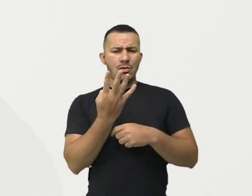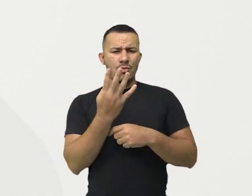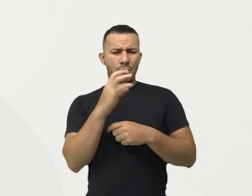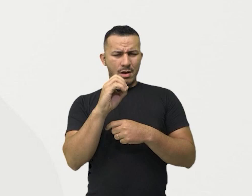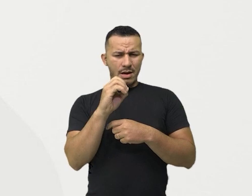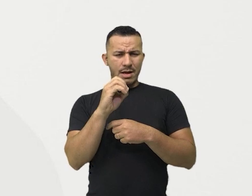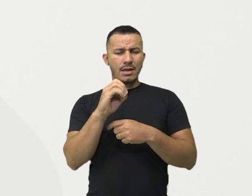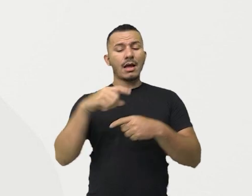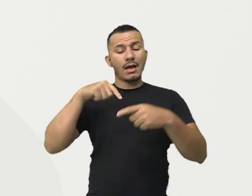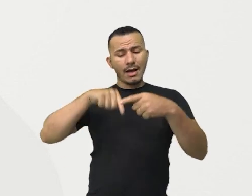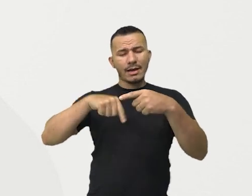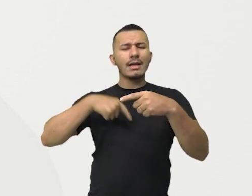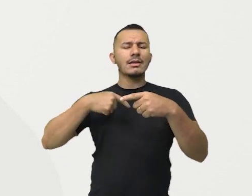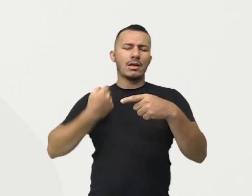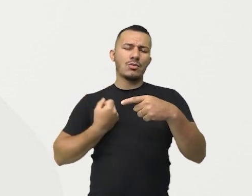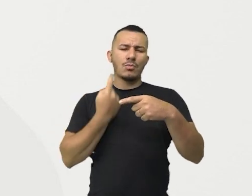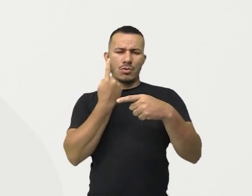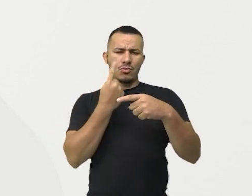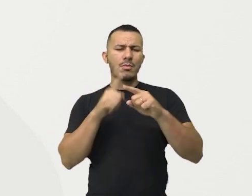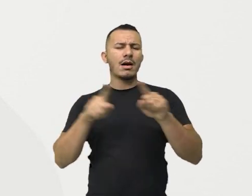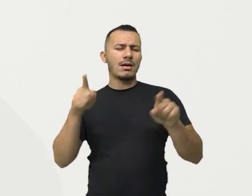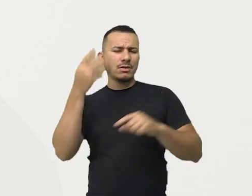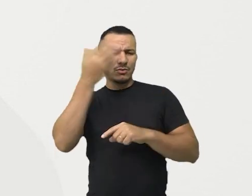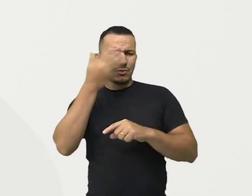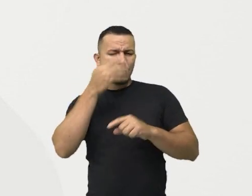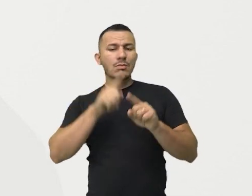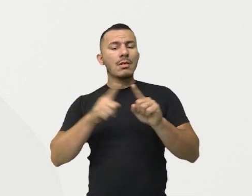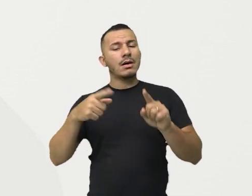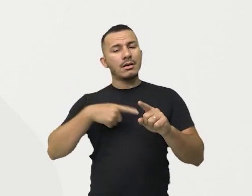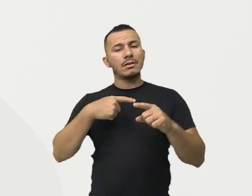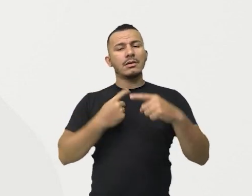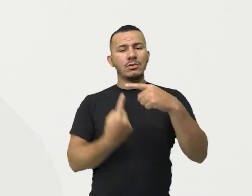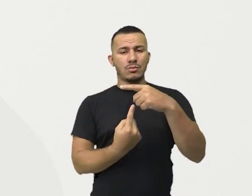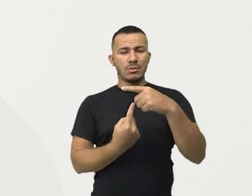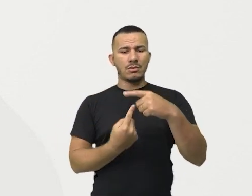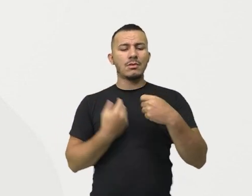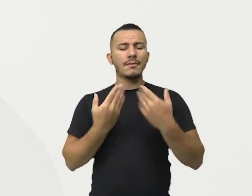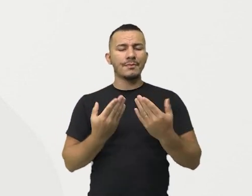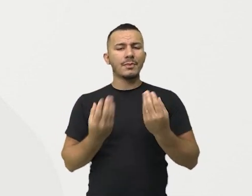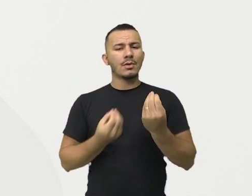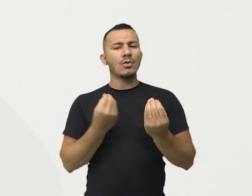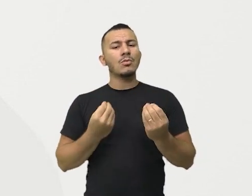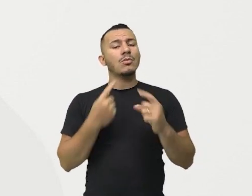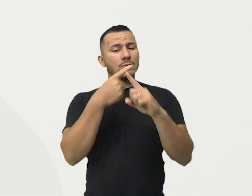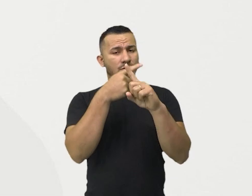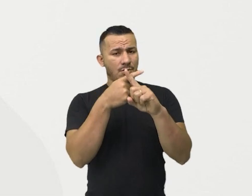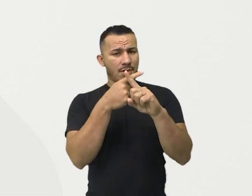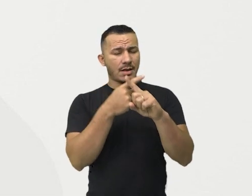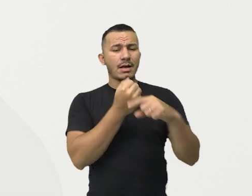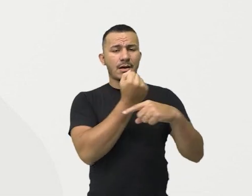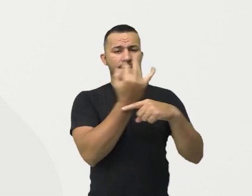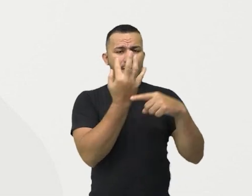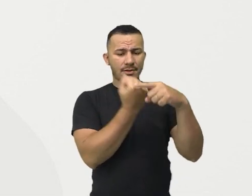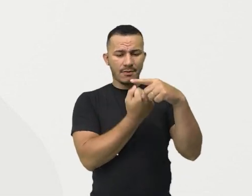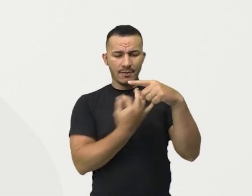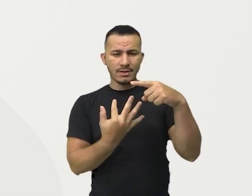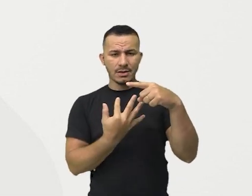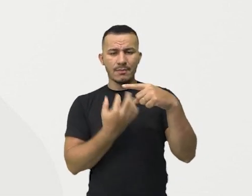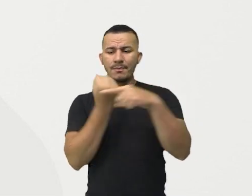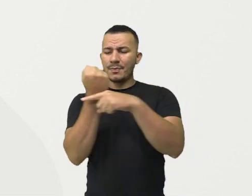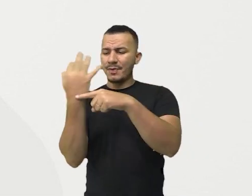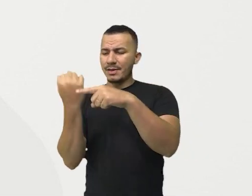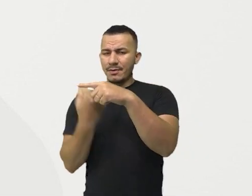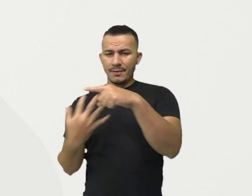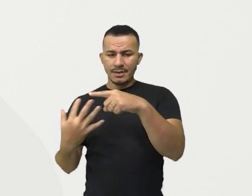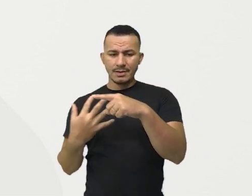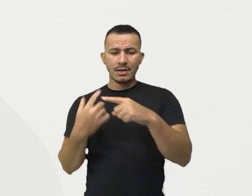existe o número 1, tá, pessoal? Existe o número 1. E para multiplicar frações, nós